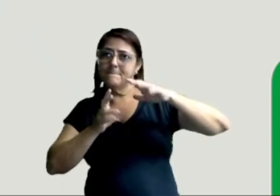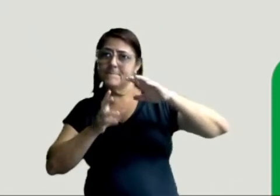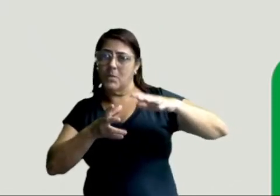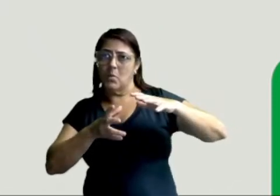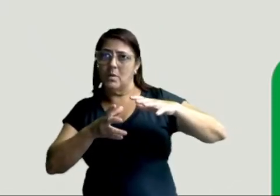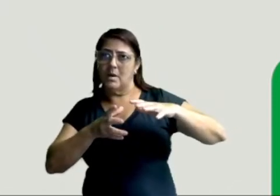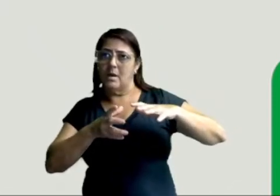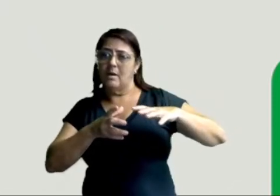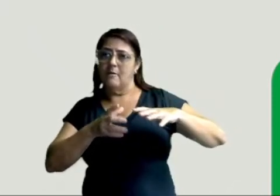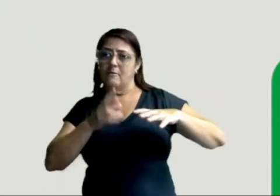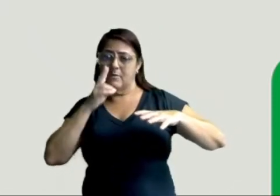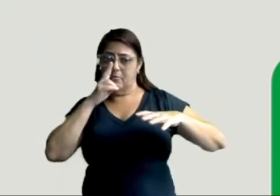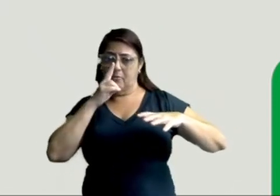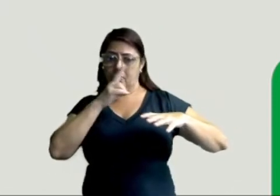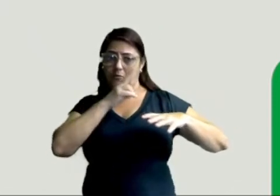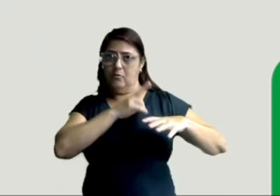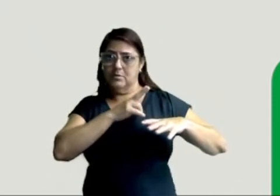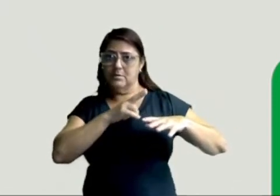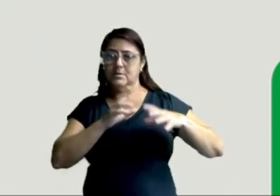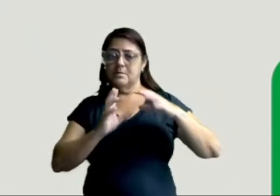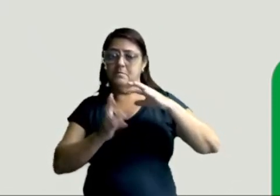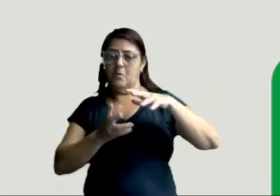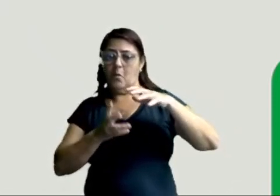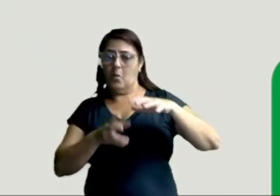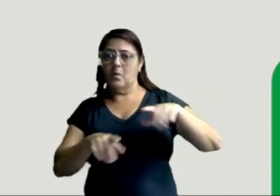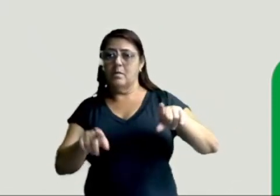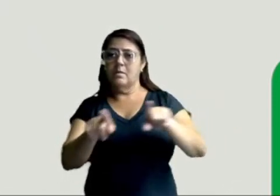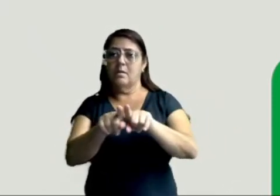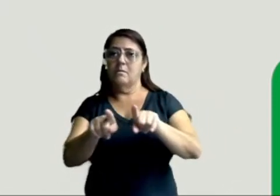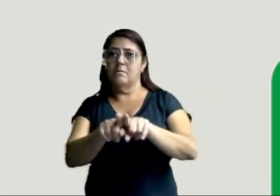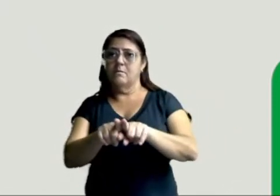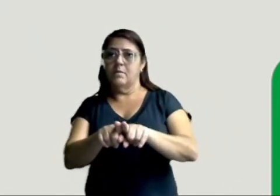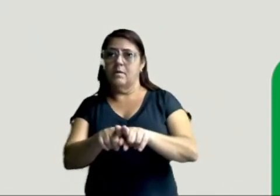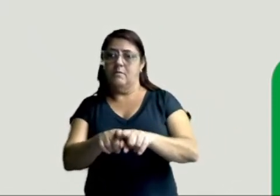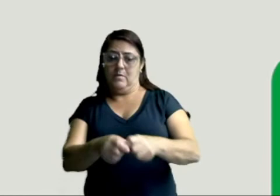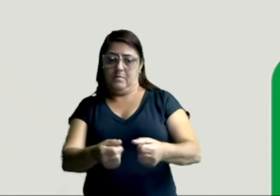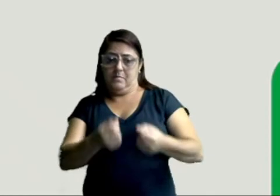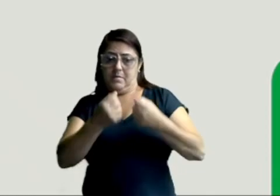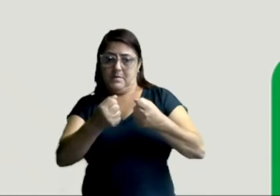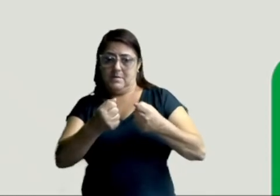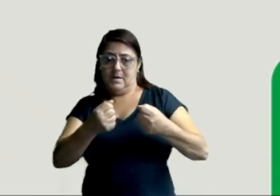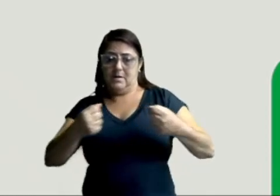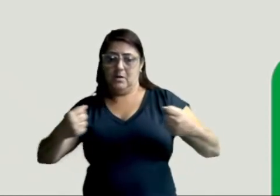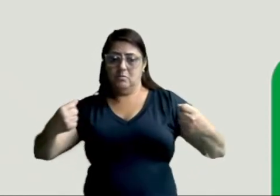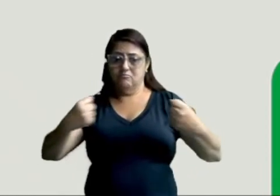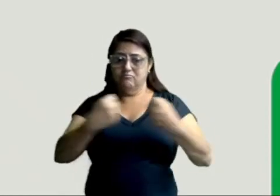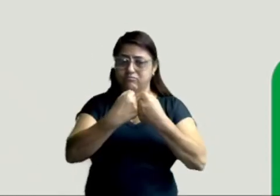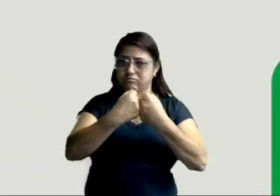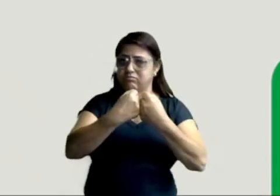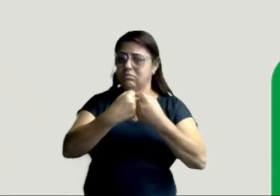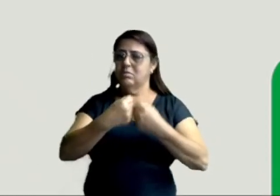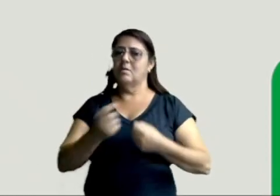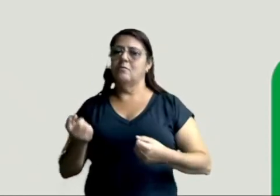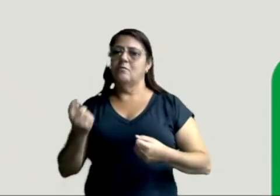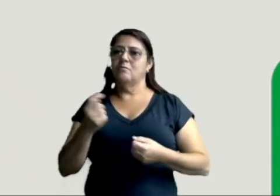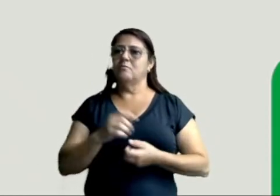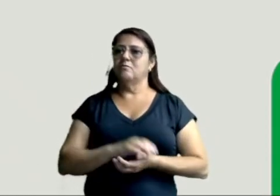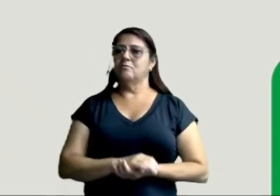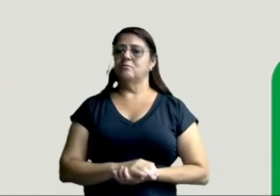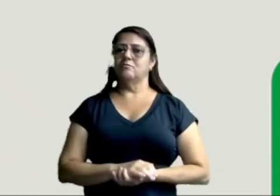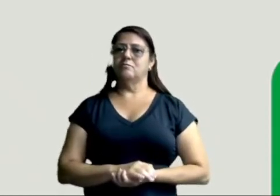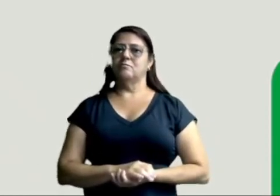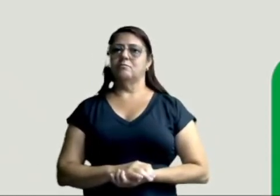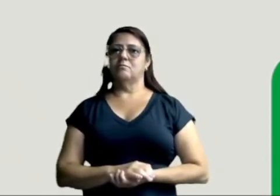na bola e a bola também coloca uma força contrária no pé dele. Beleza? Então, a força de ação e reação. Vamos voltar novamente aqui para ver um exemplo